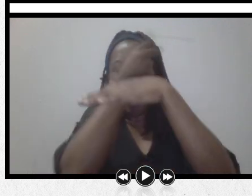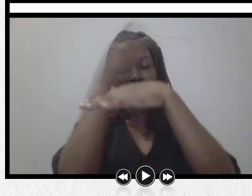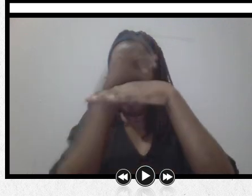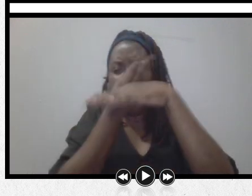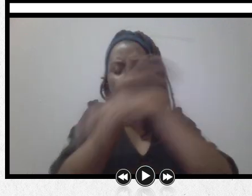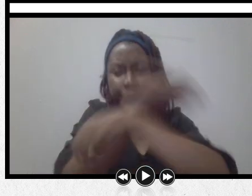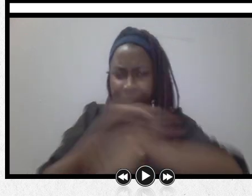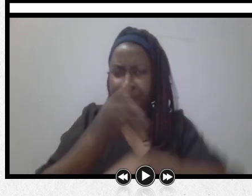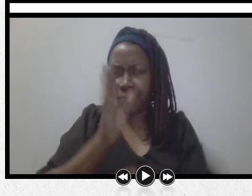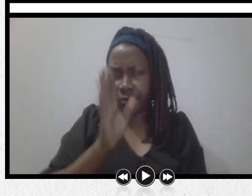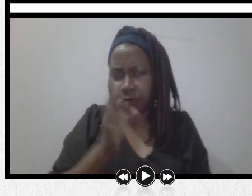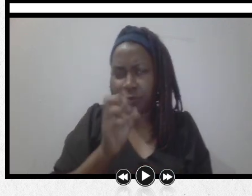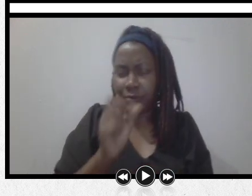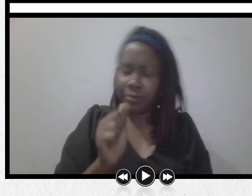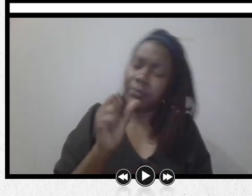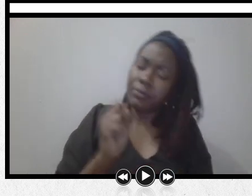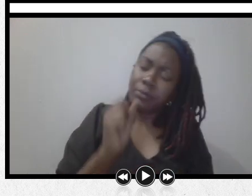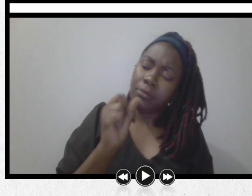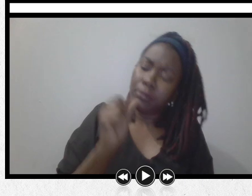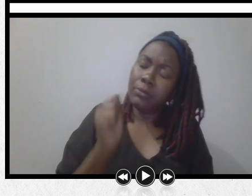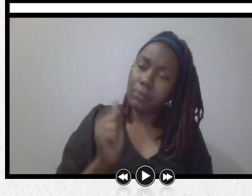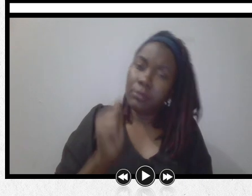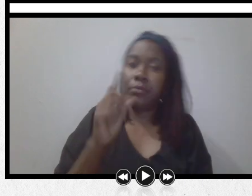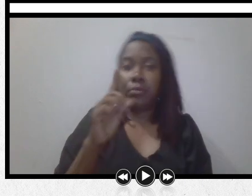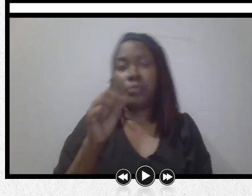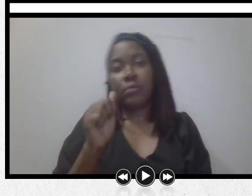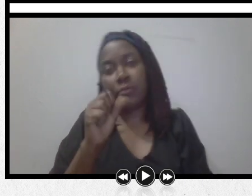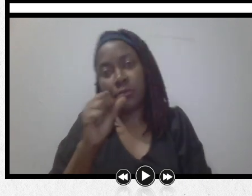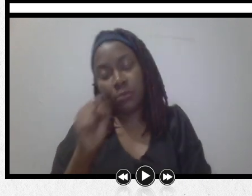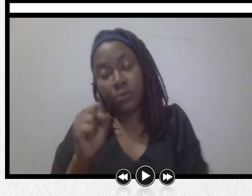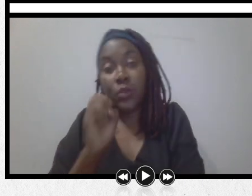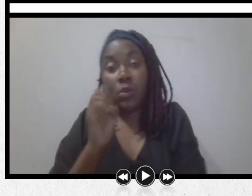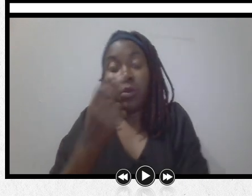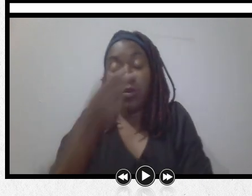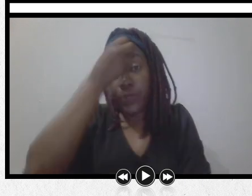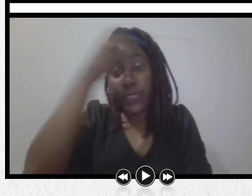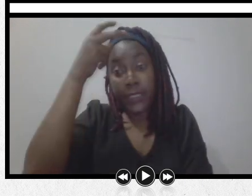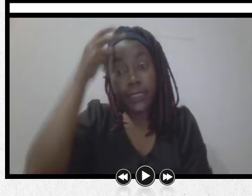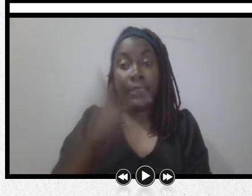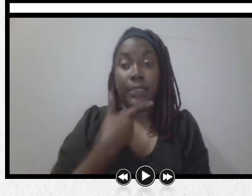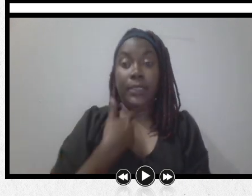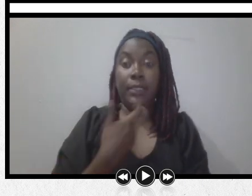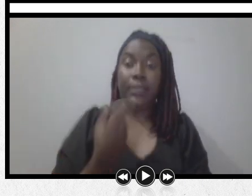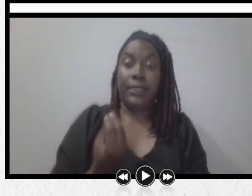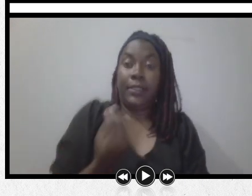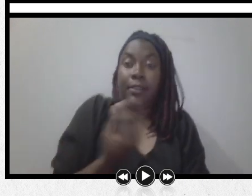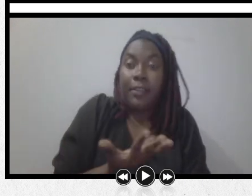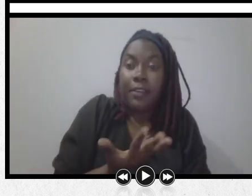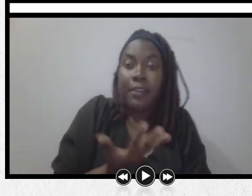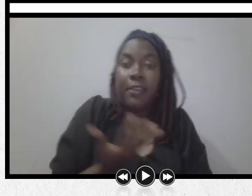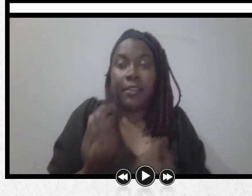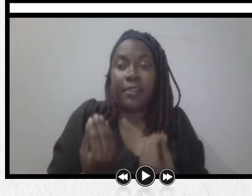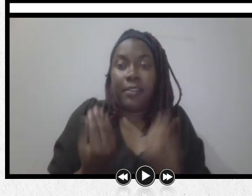né, os SAAs, DAAs, que prestam serviço, ou se esse município pretende entregar essa prestação